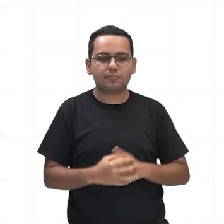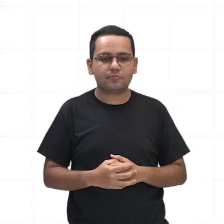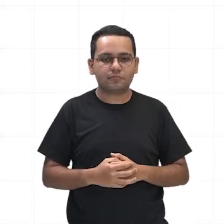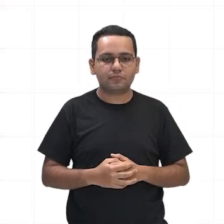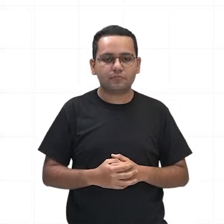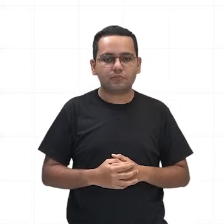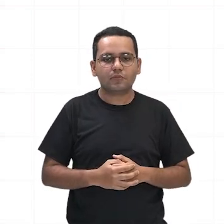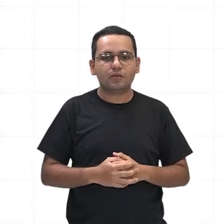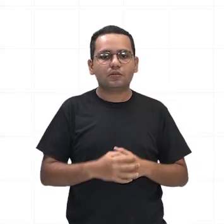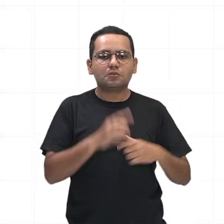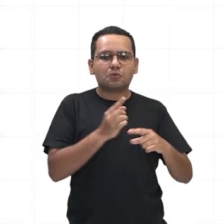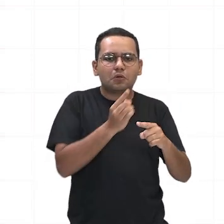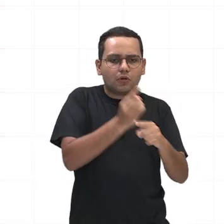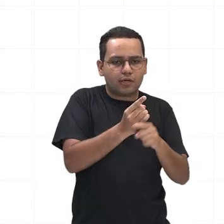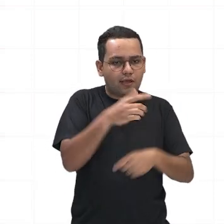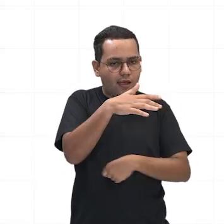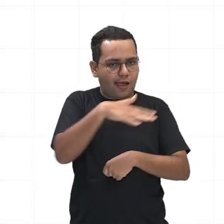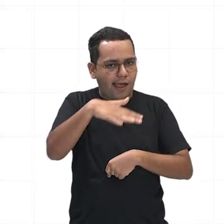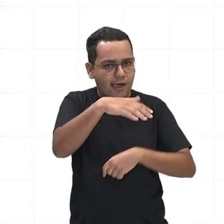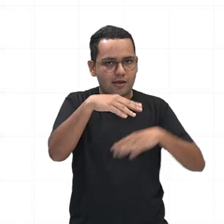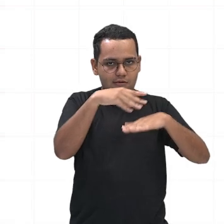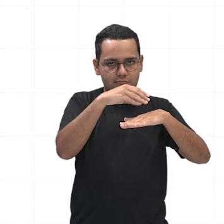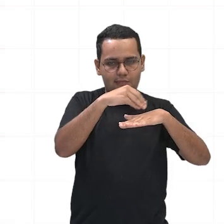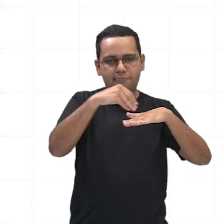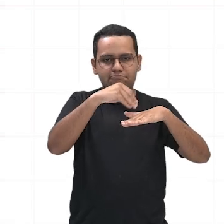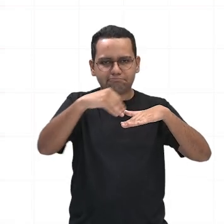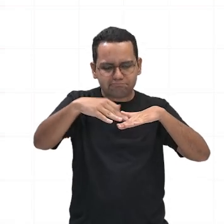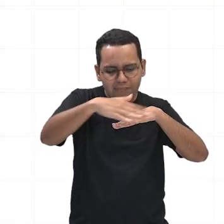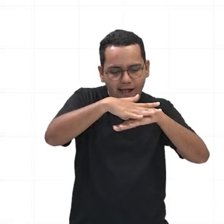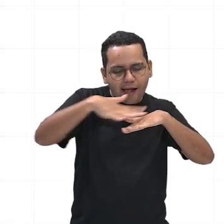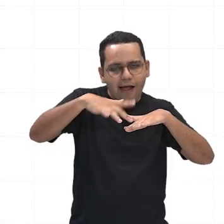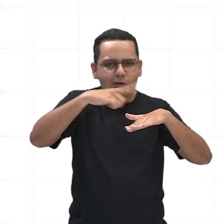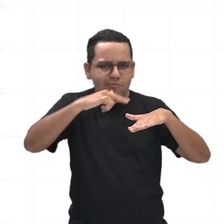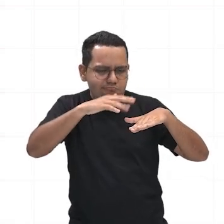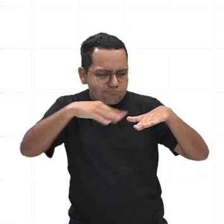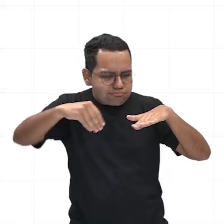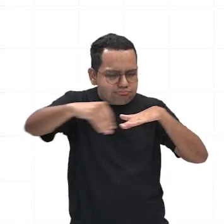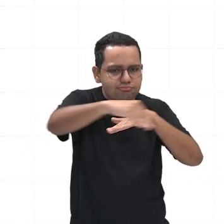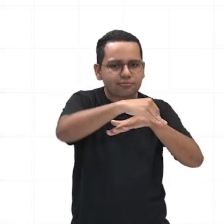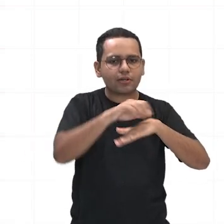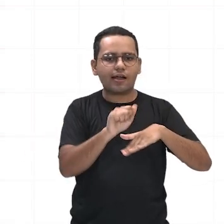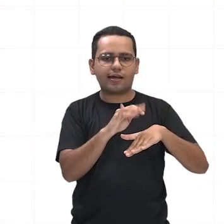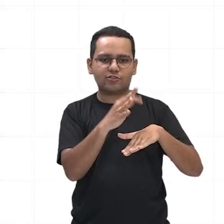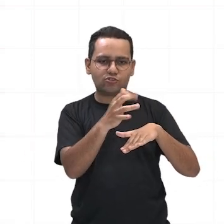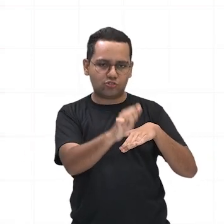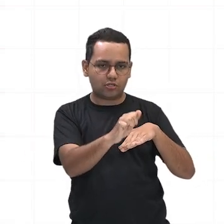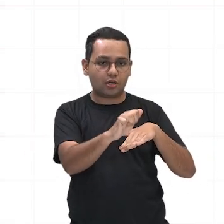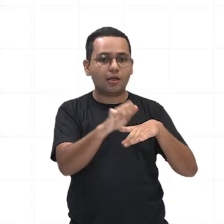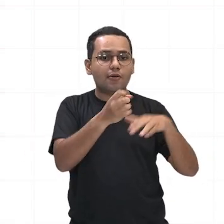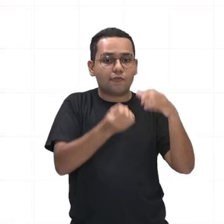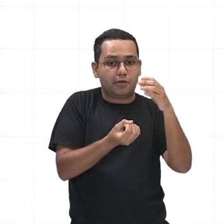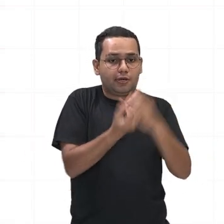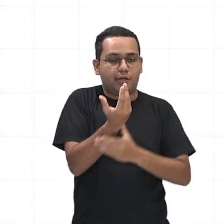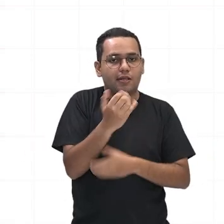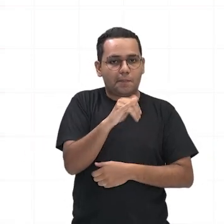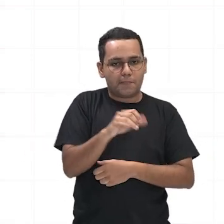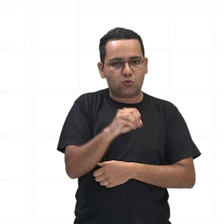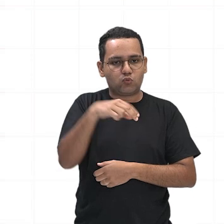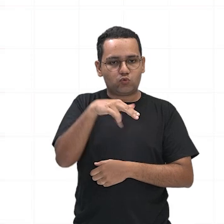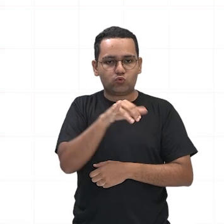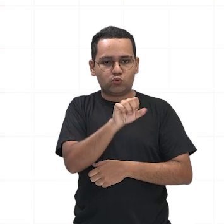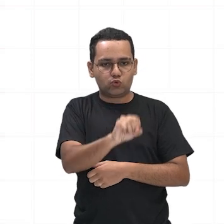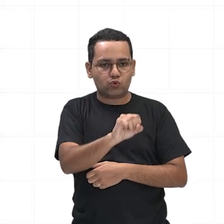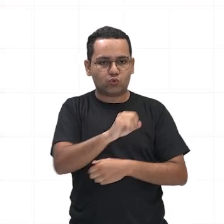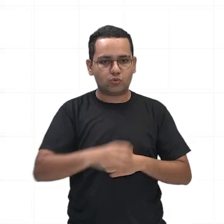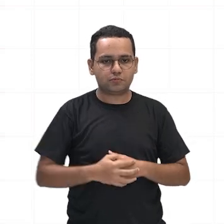na Península da Ática, capital da Grécia. Foi fundada pelos jônios. Atenas estava voltada para o mar Egeu